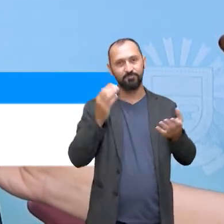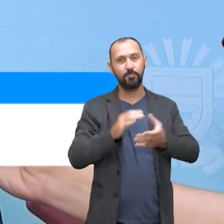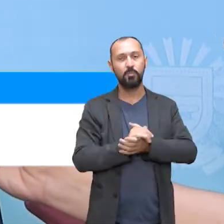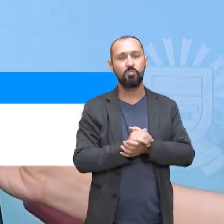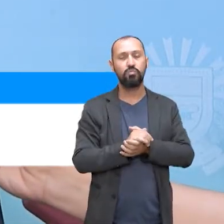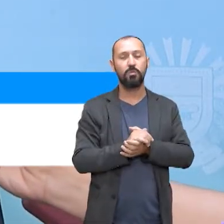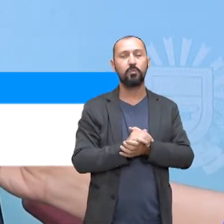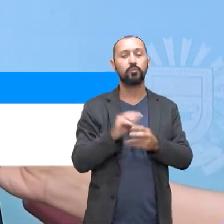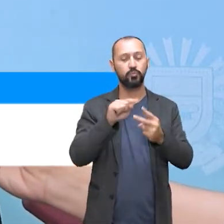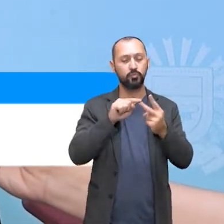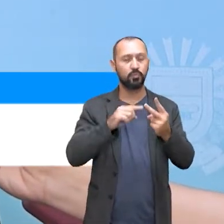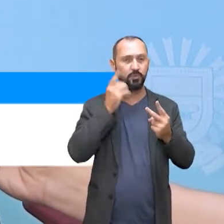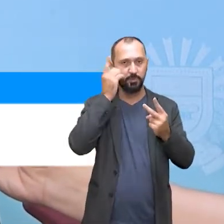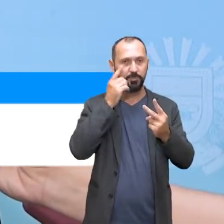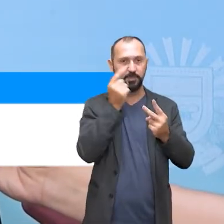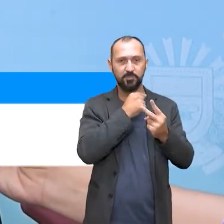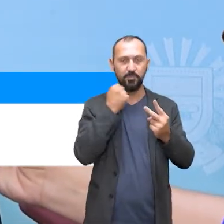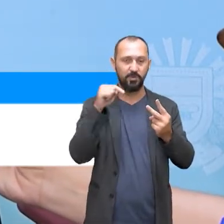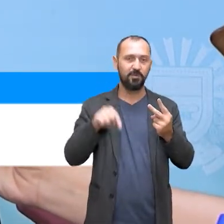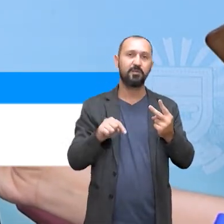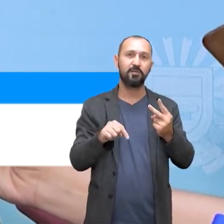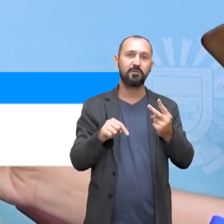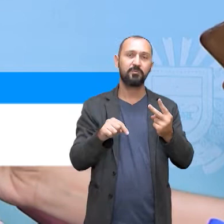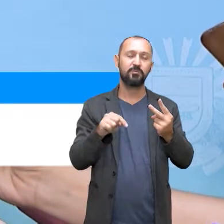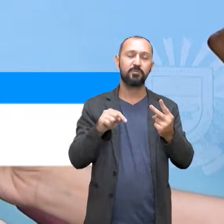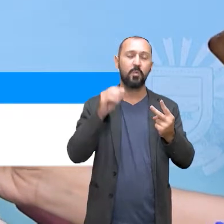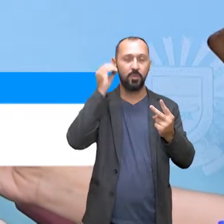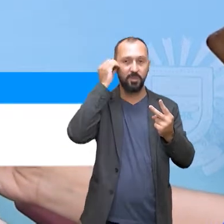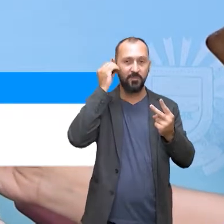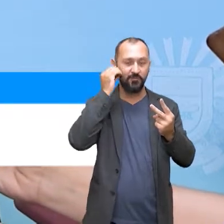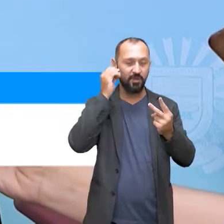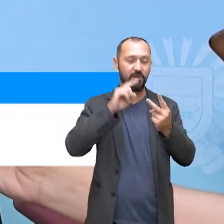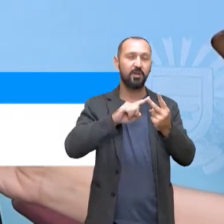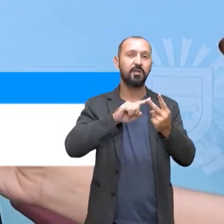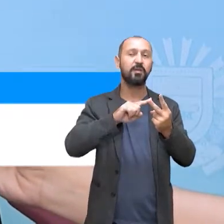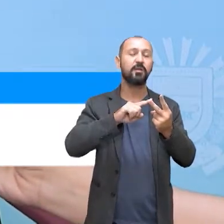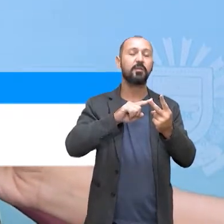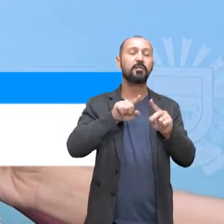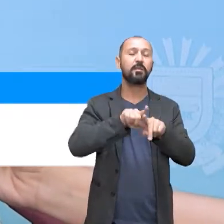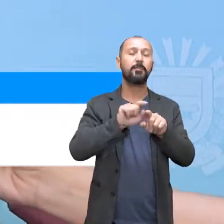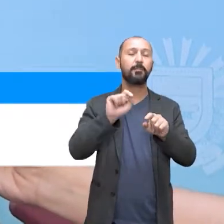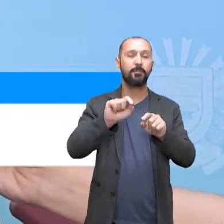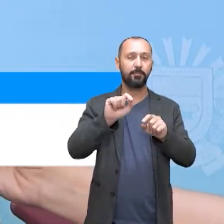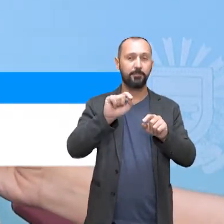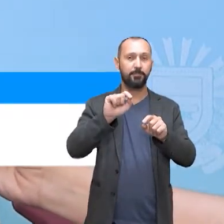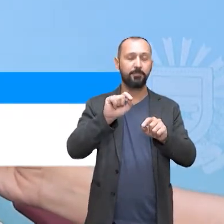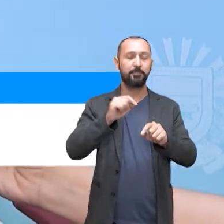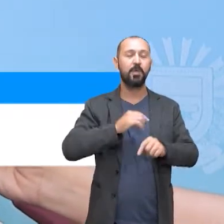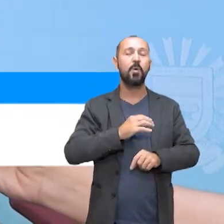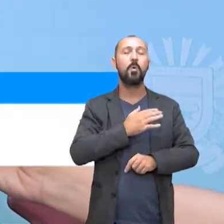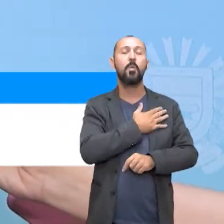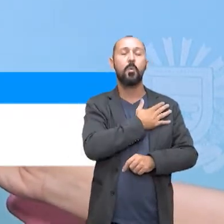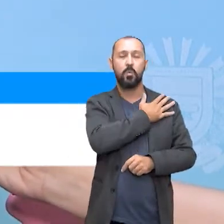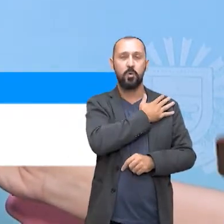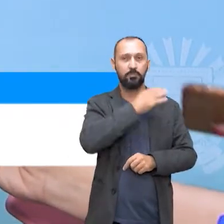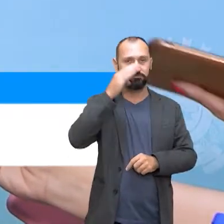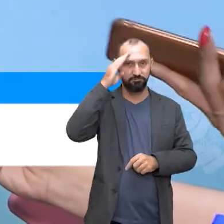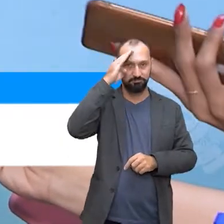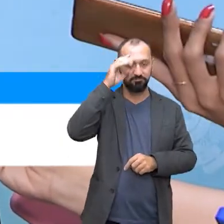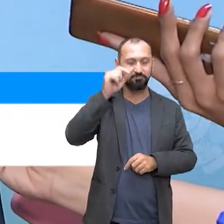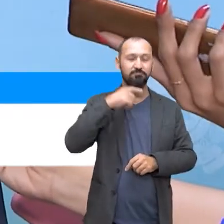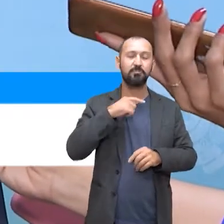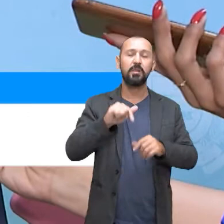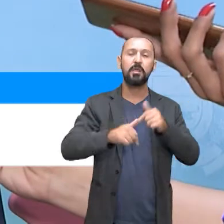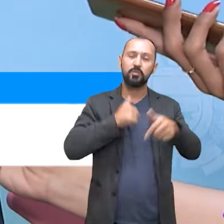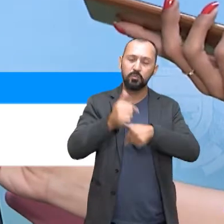mundo sabe, 2 deputados aqui, deputado Onivan de Matos, deputado Cabo Almi, mas a